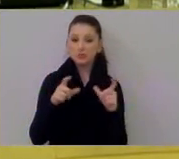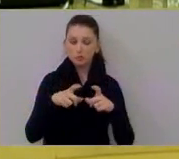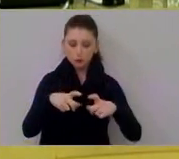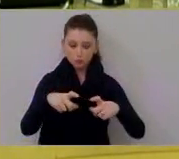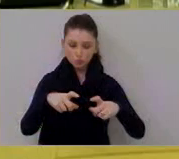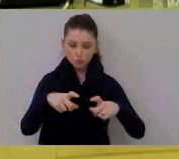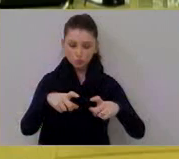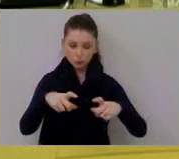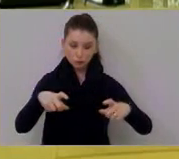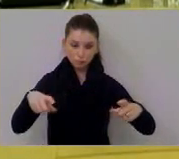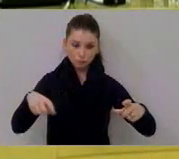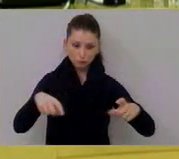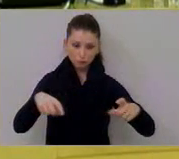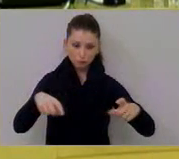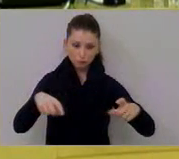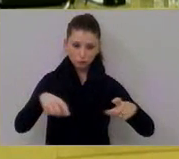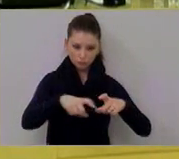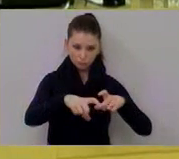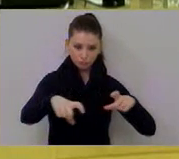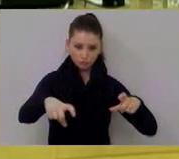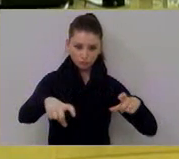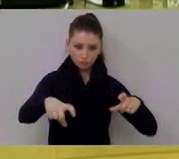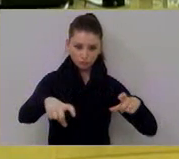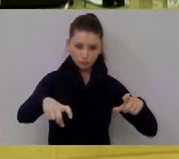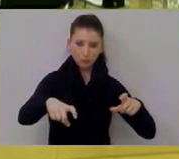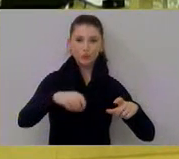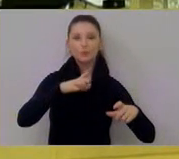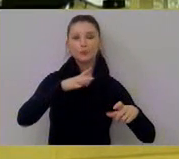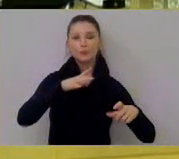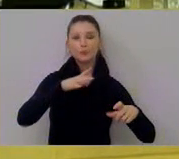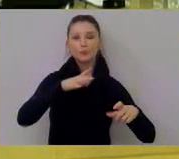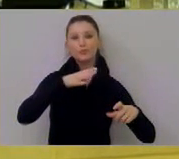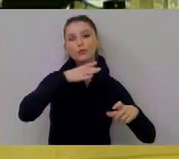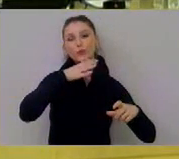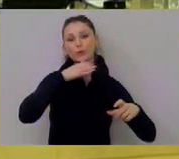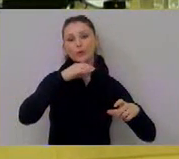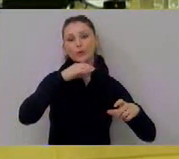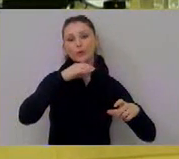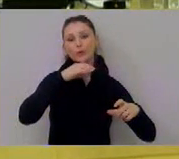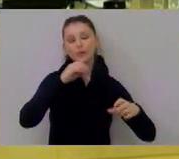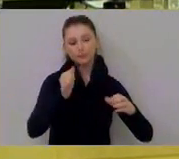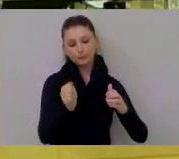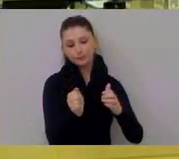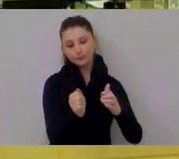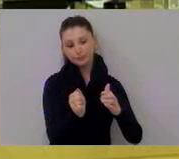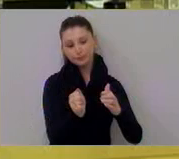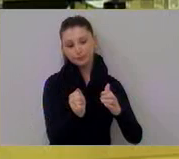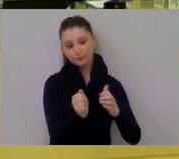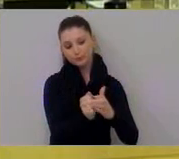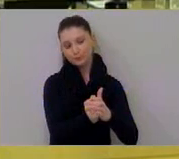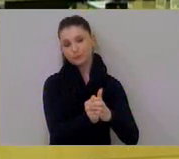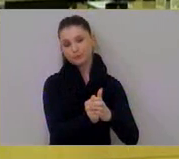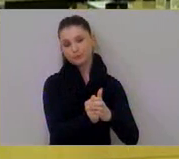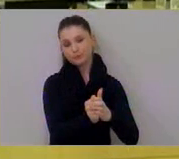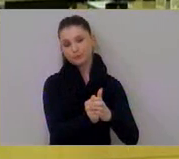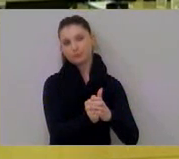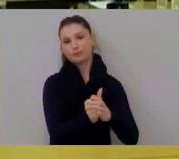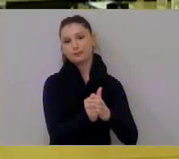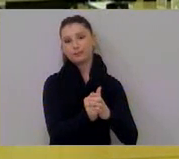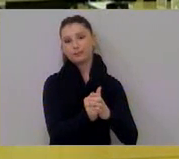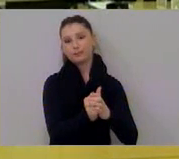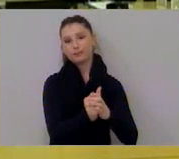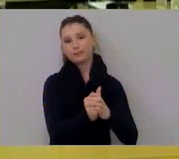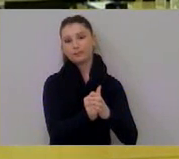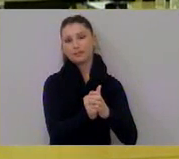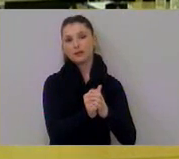não adianta fazer um trabalho ali meio solo, tem que fazer